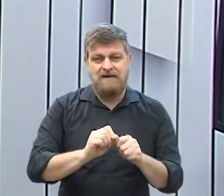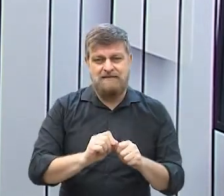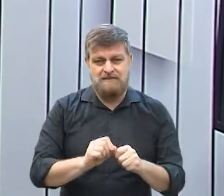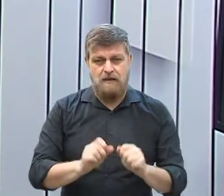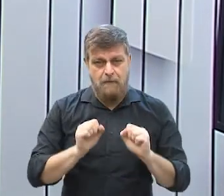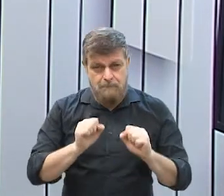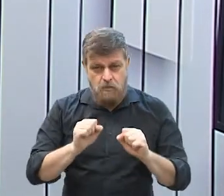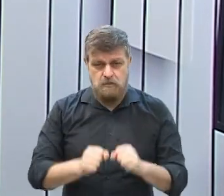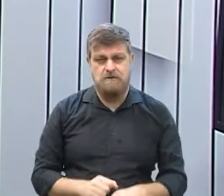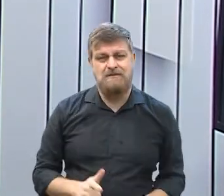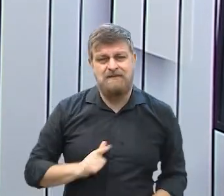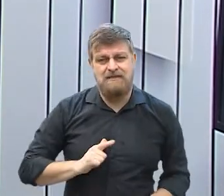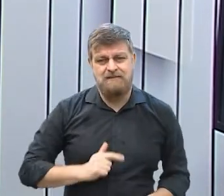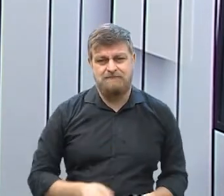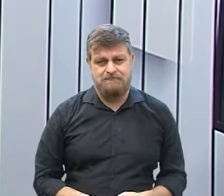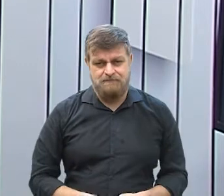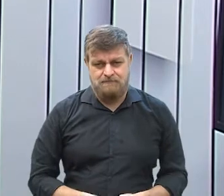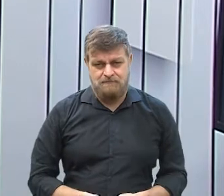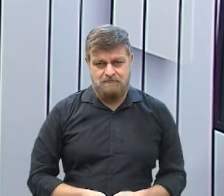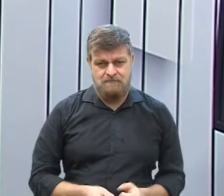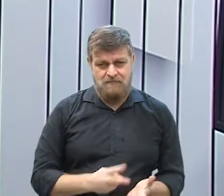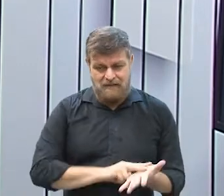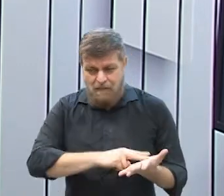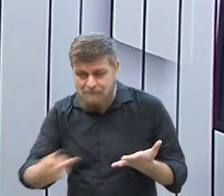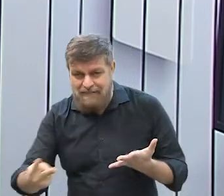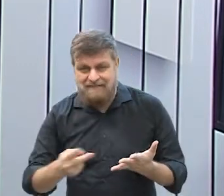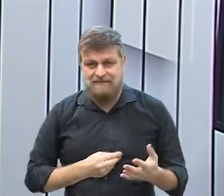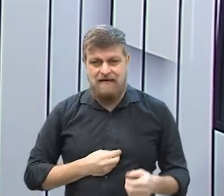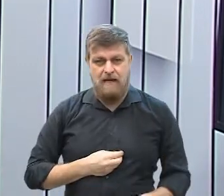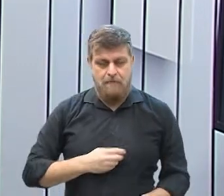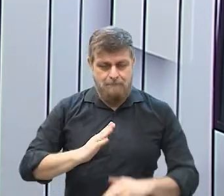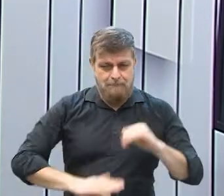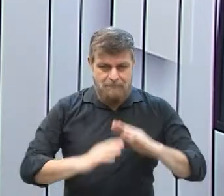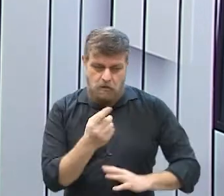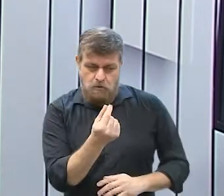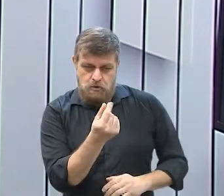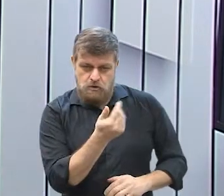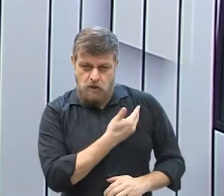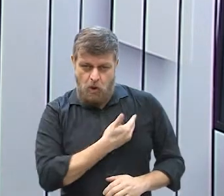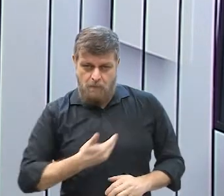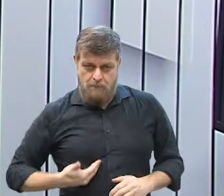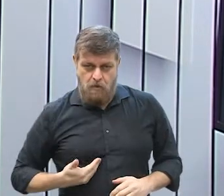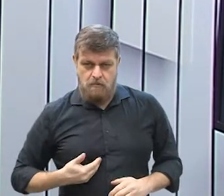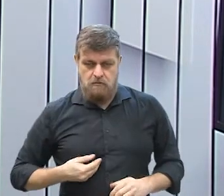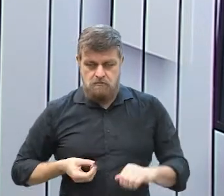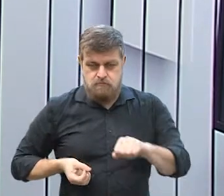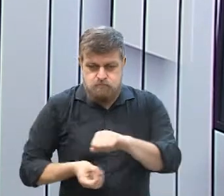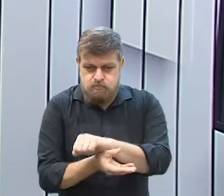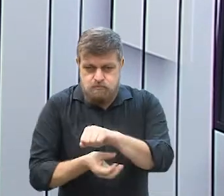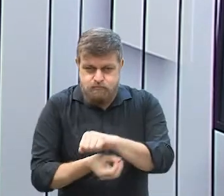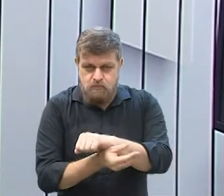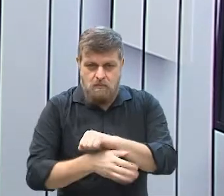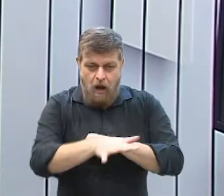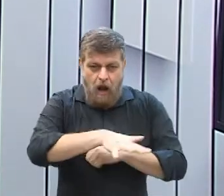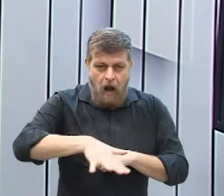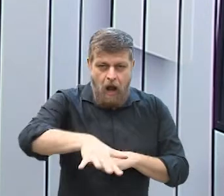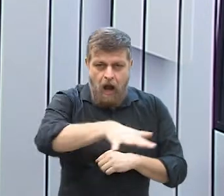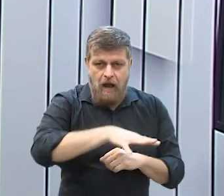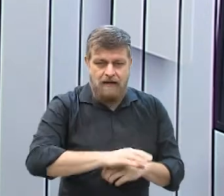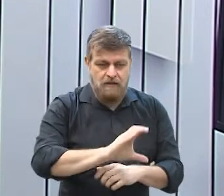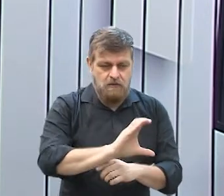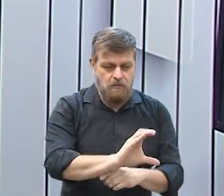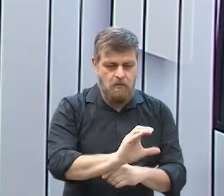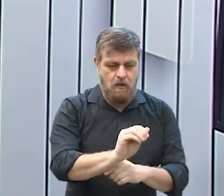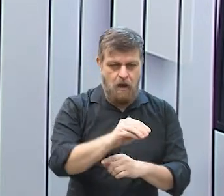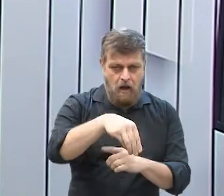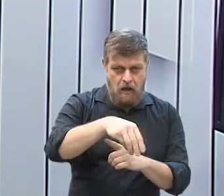a transferência de bens, direitos e ativos do município para integrar o fundo previdenciário do